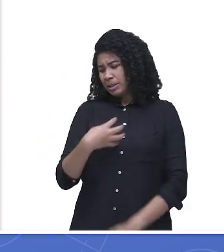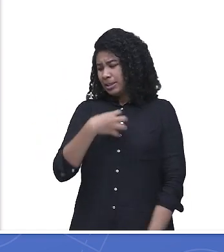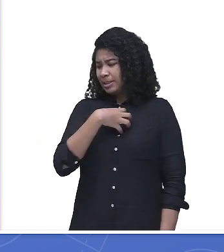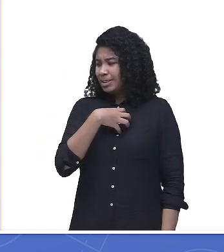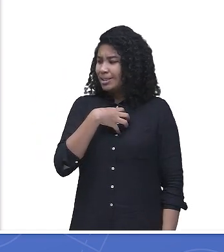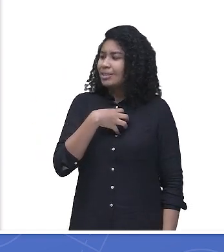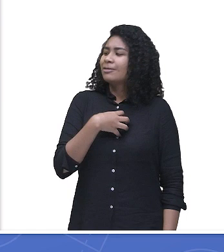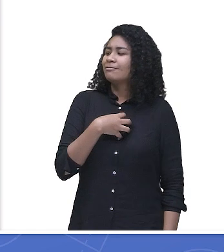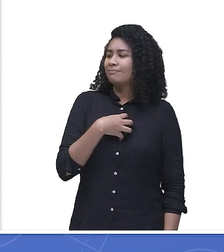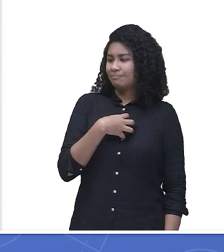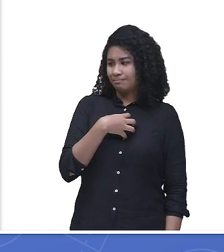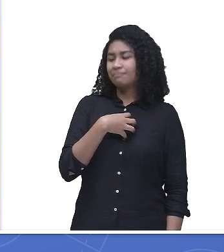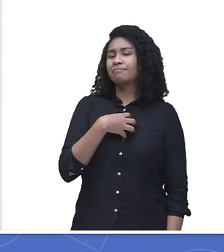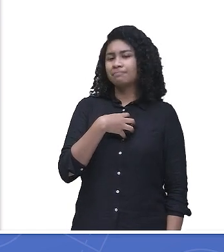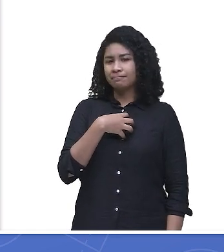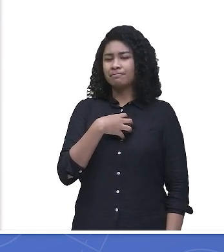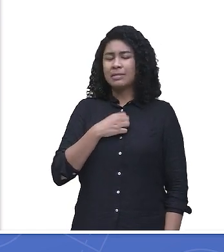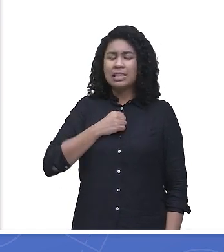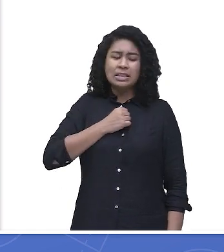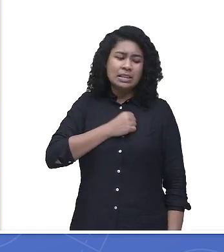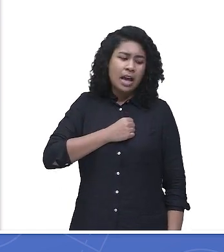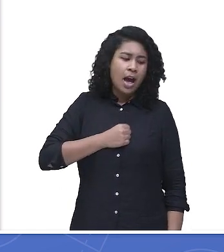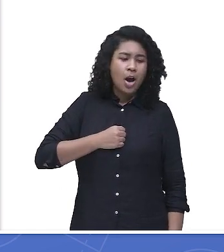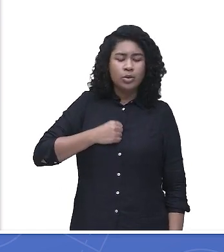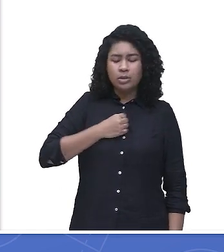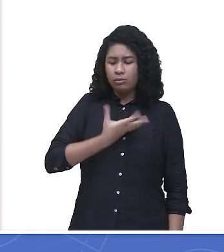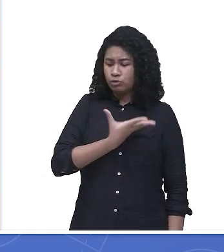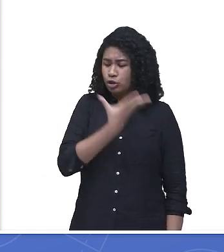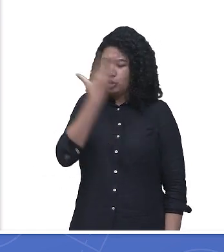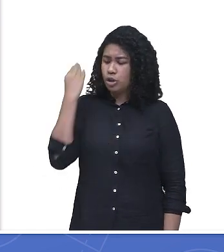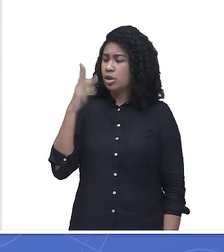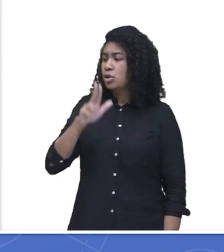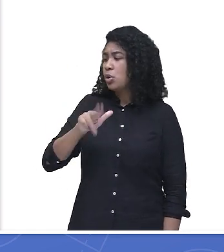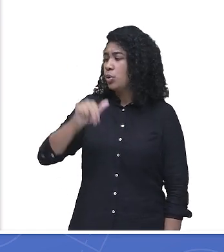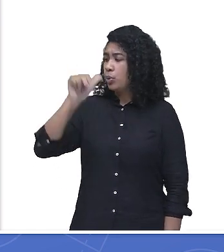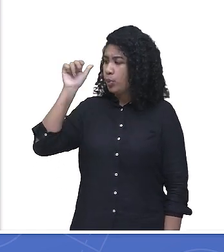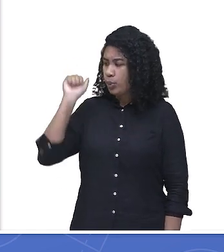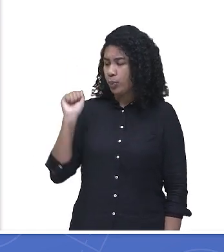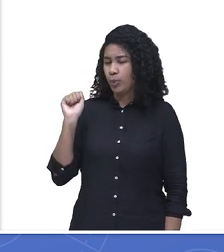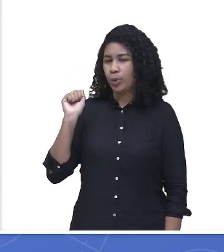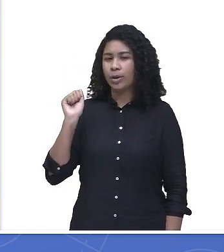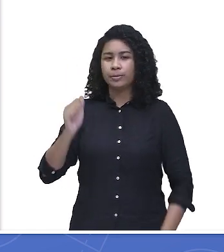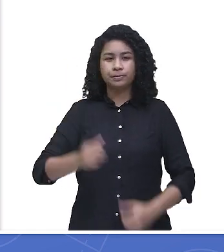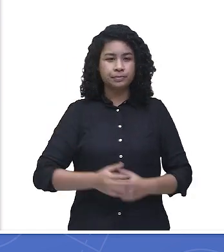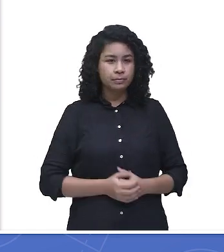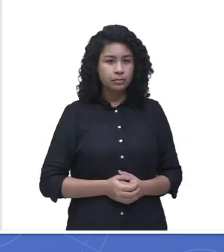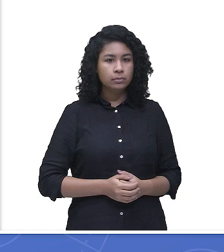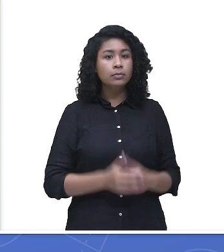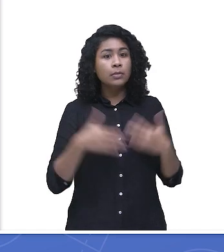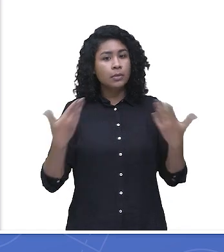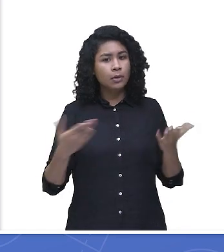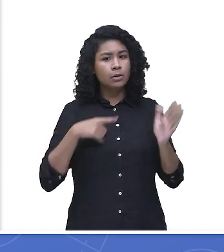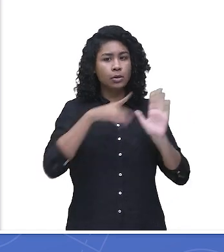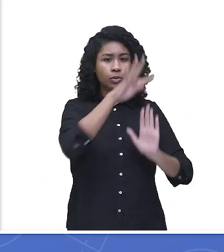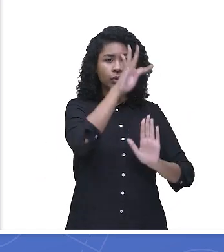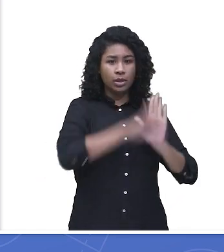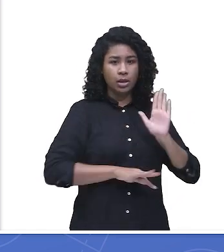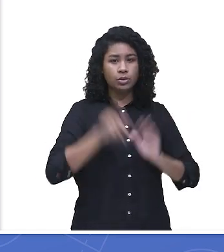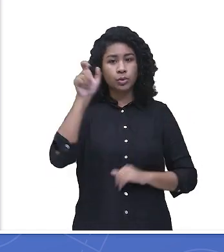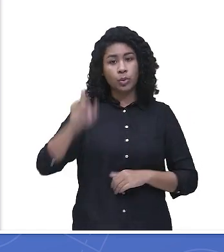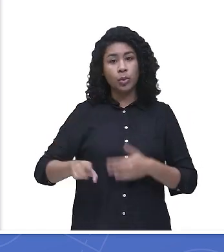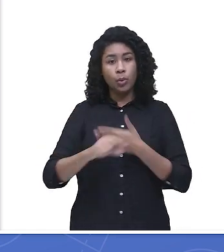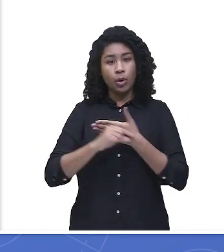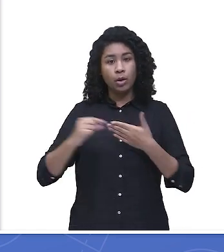Está. A sua saudade jamais sairá do meu quarto e do meu peito. Então, temos aí um texto de Rubem